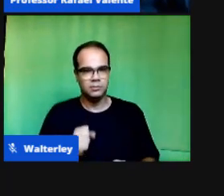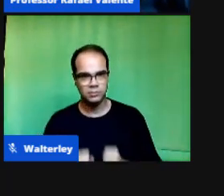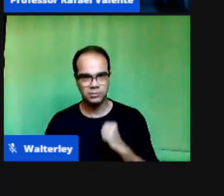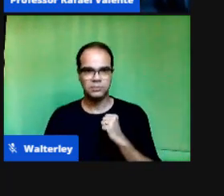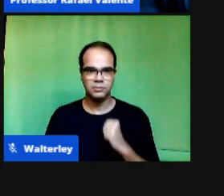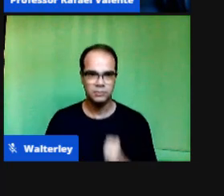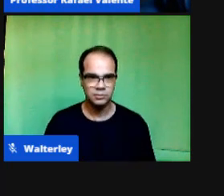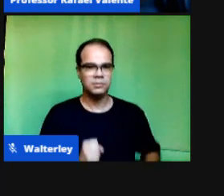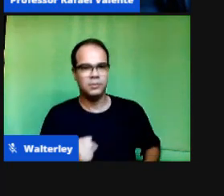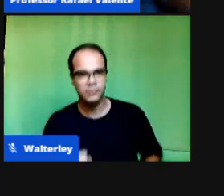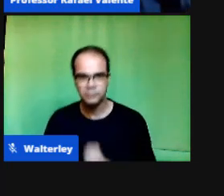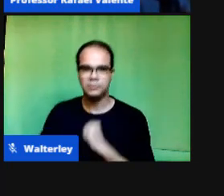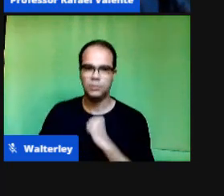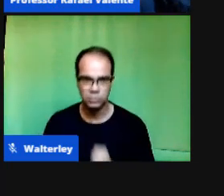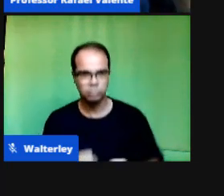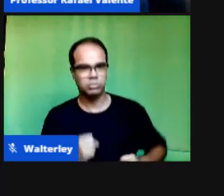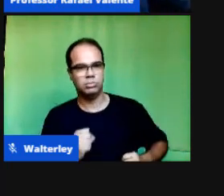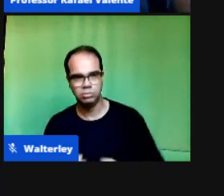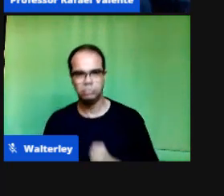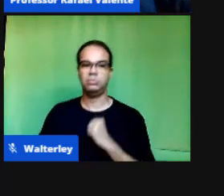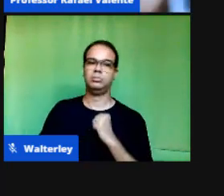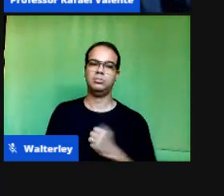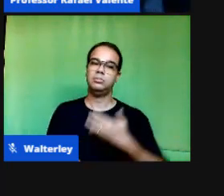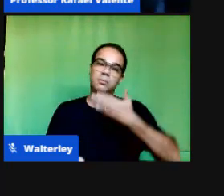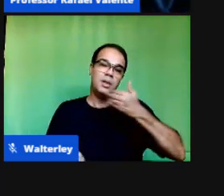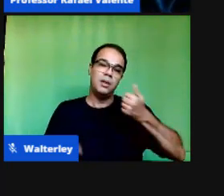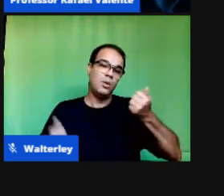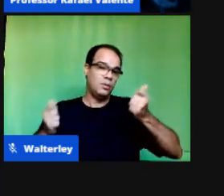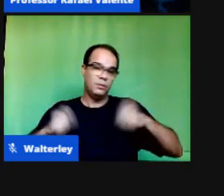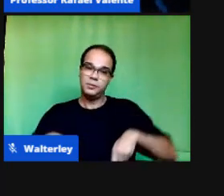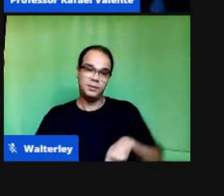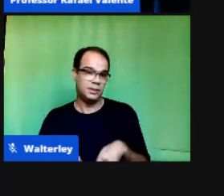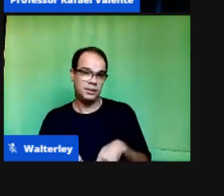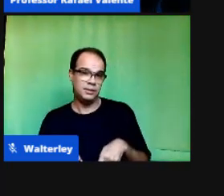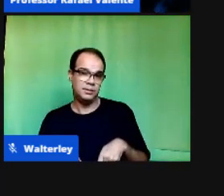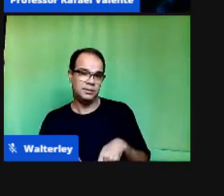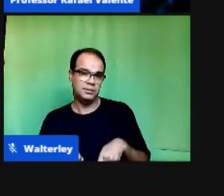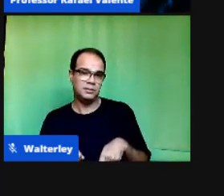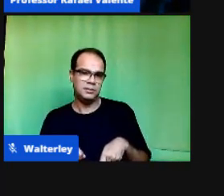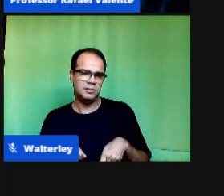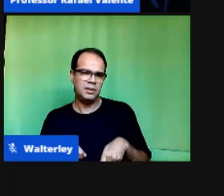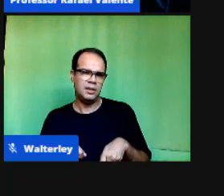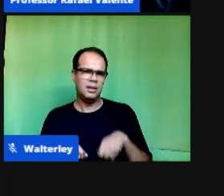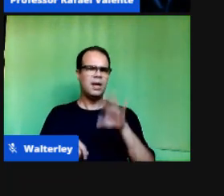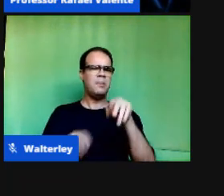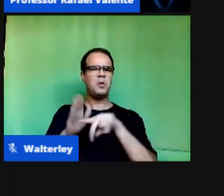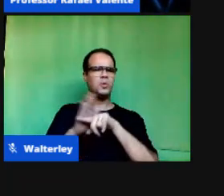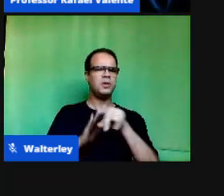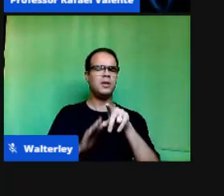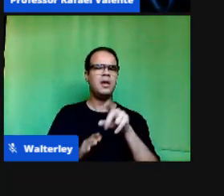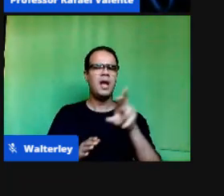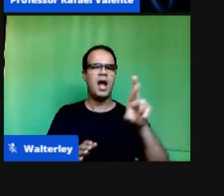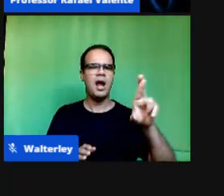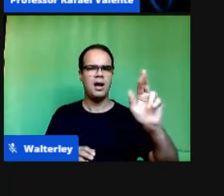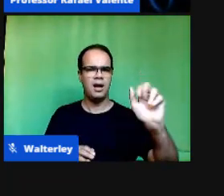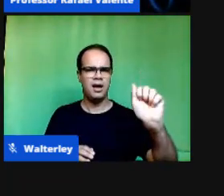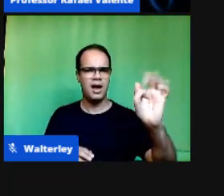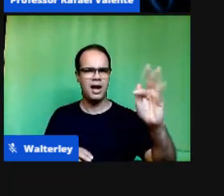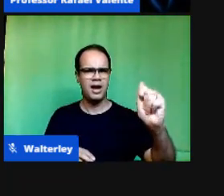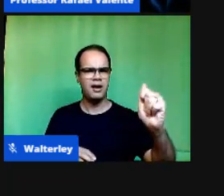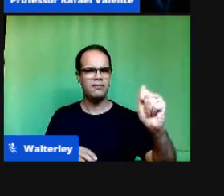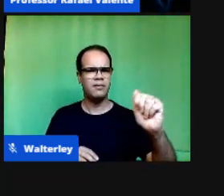classifica isso, é uma nota subjetiva. Não tem, Rafa, que nota que eu vou dar? Não sei. Você que sabe. A vida é tua, a dinâmica da roda